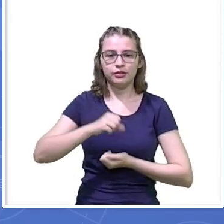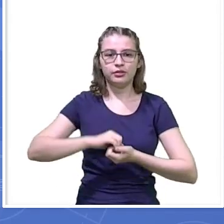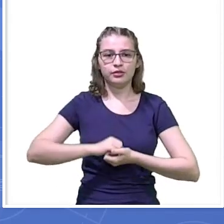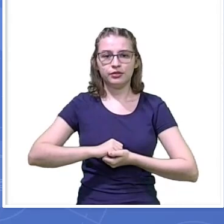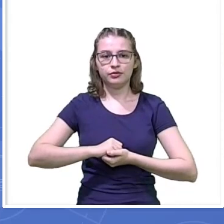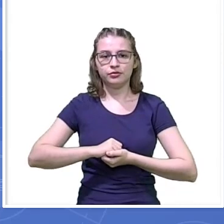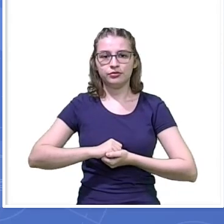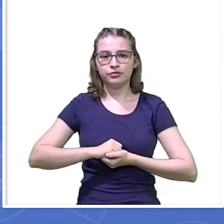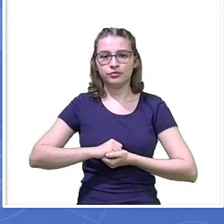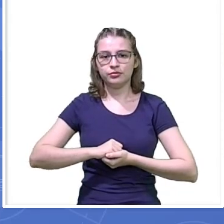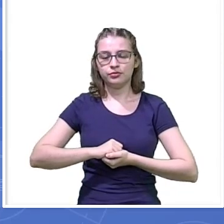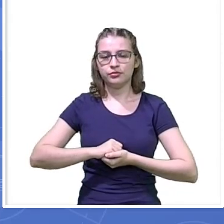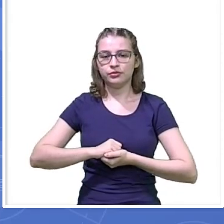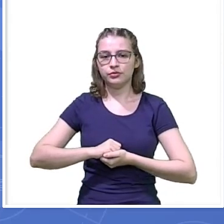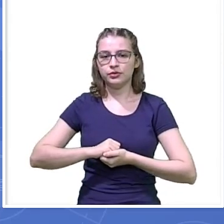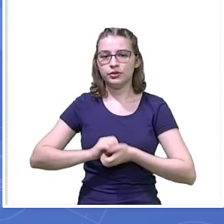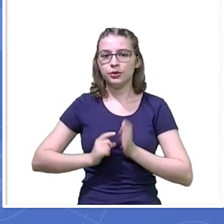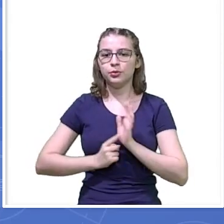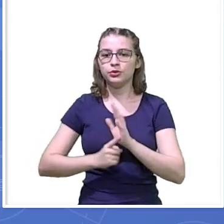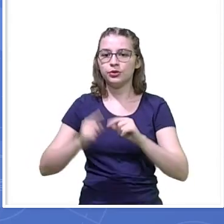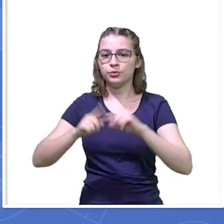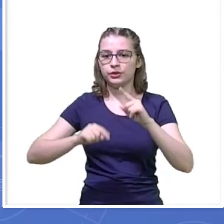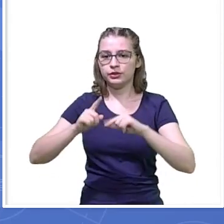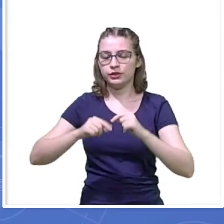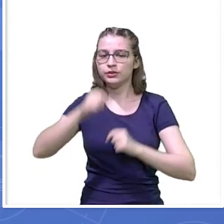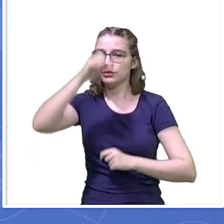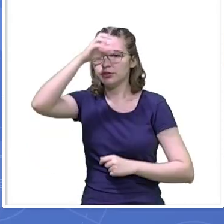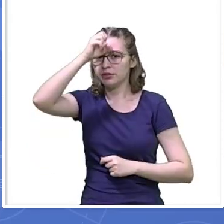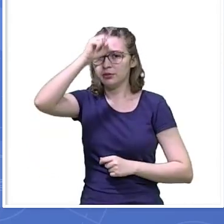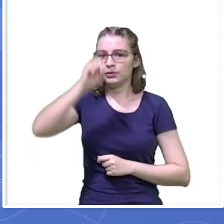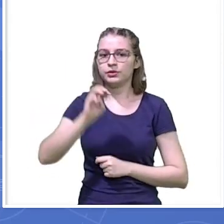um objeto de aprendizagem de um site